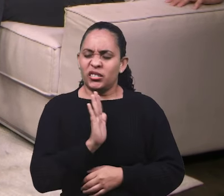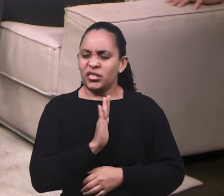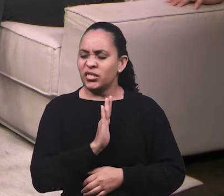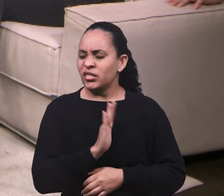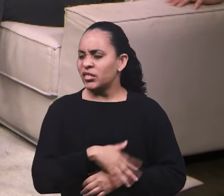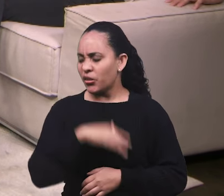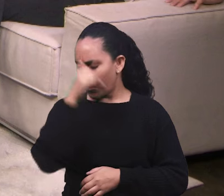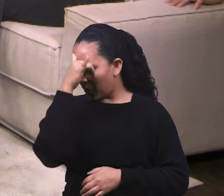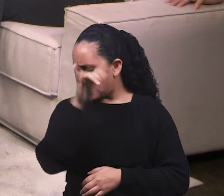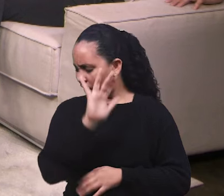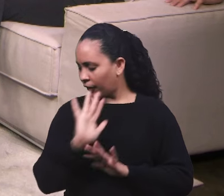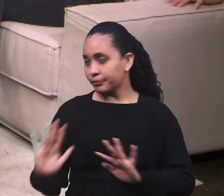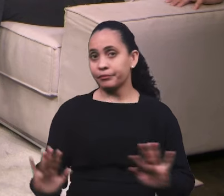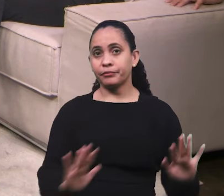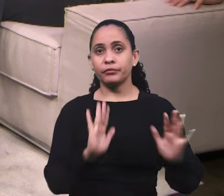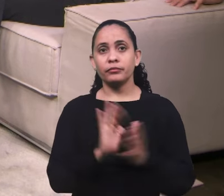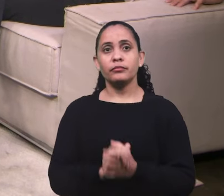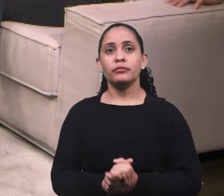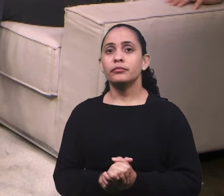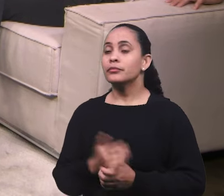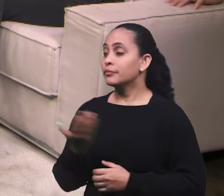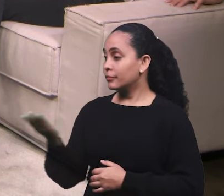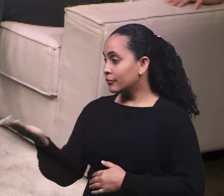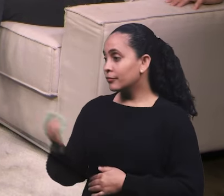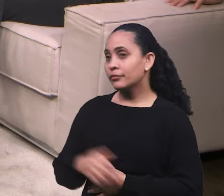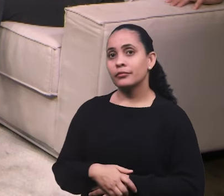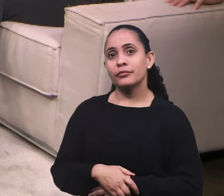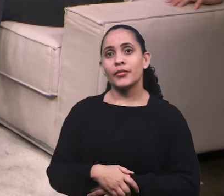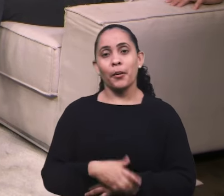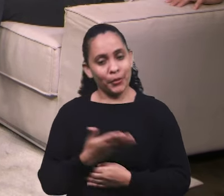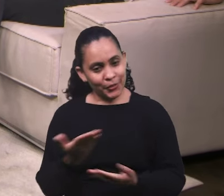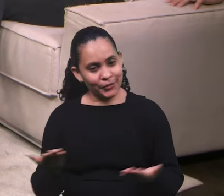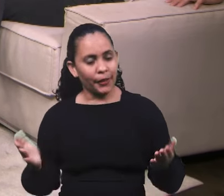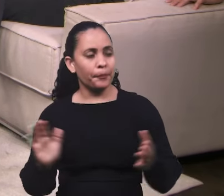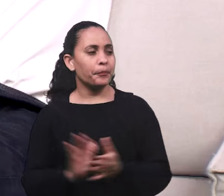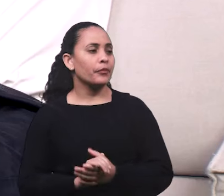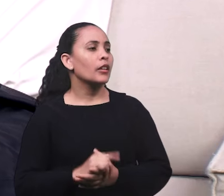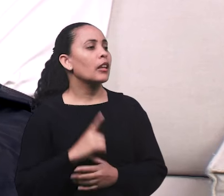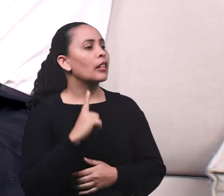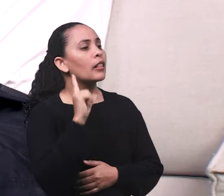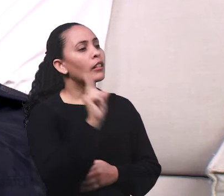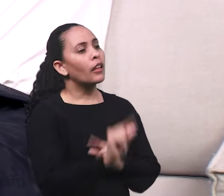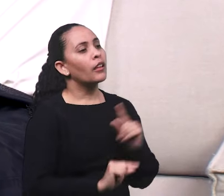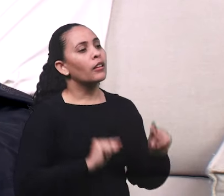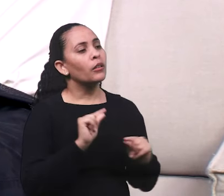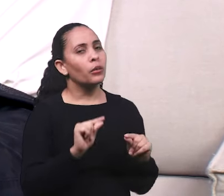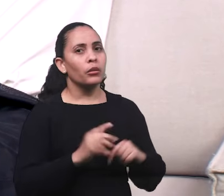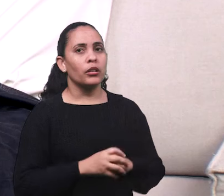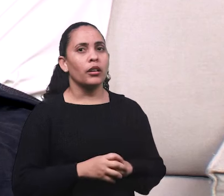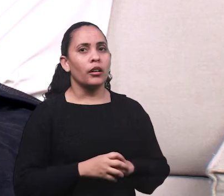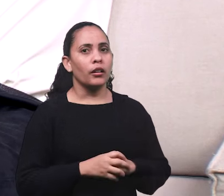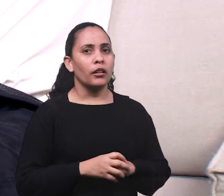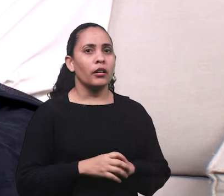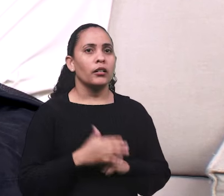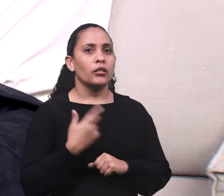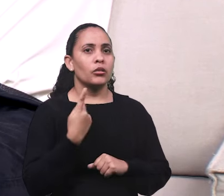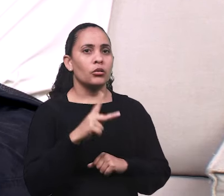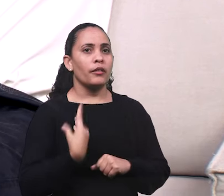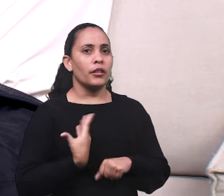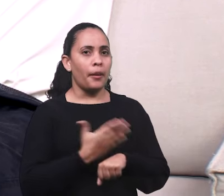arriscar. Né? Verdade. Fique à vontade, senhores. Bressan, tem algum caso prático